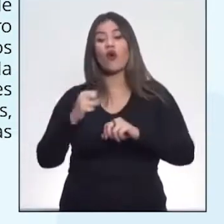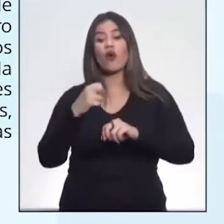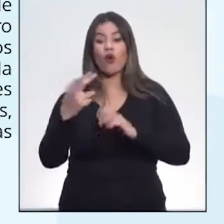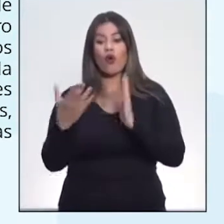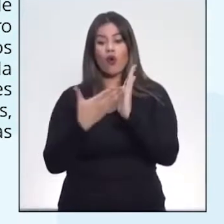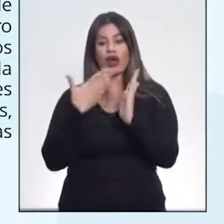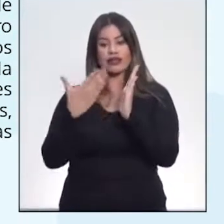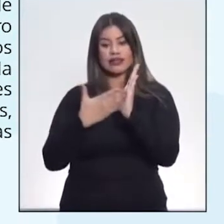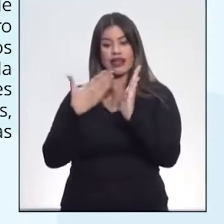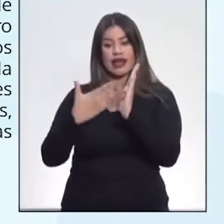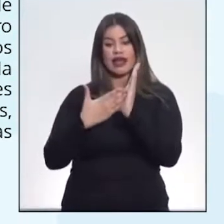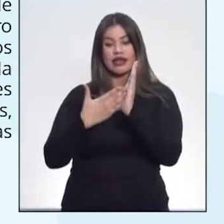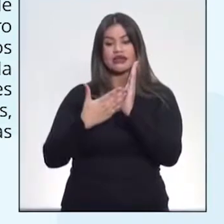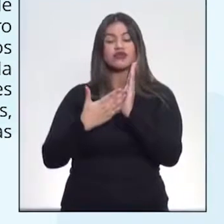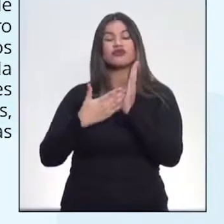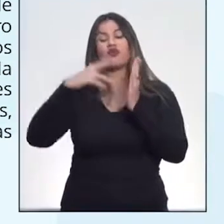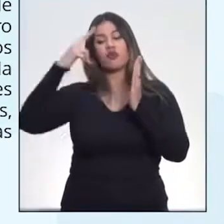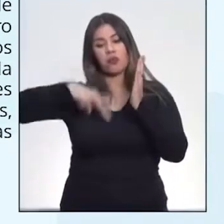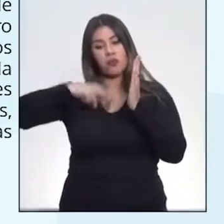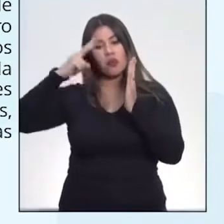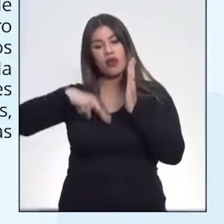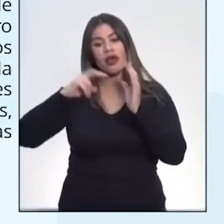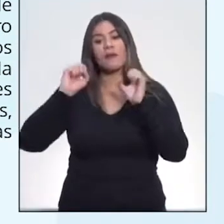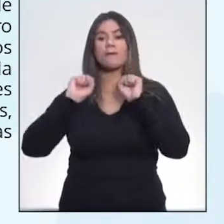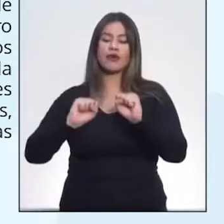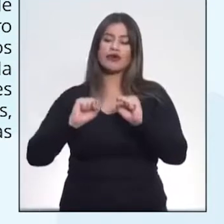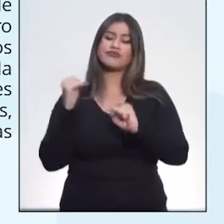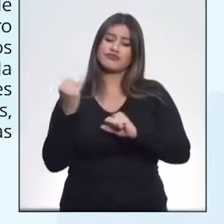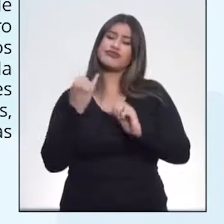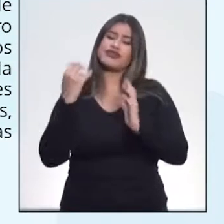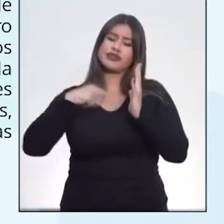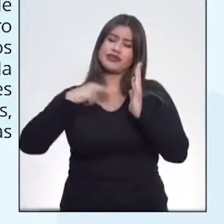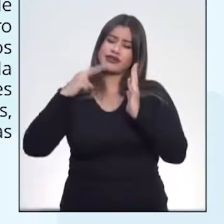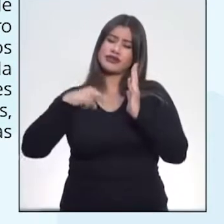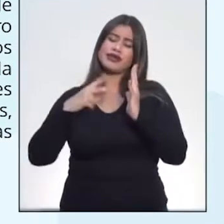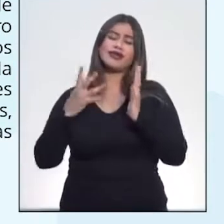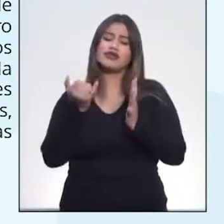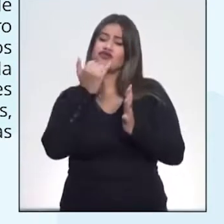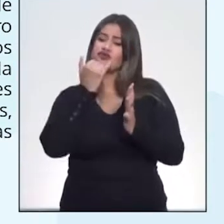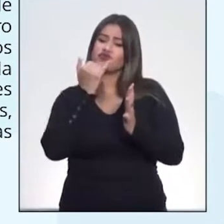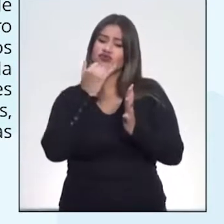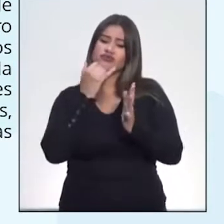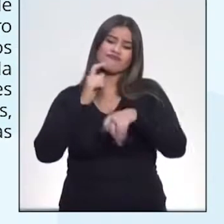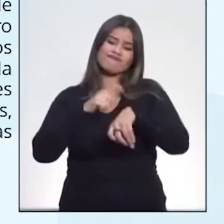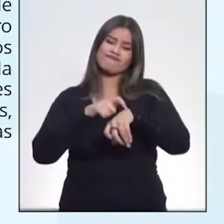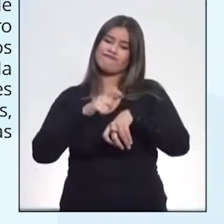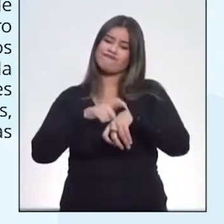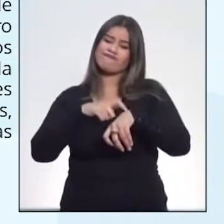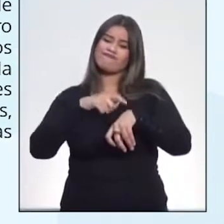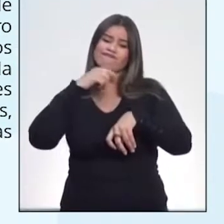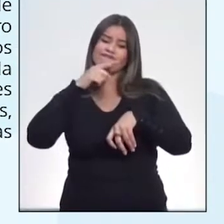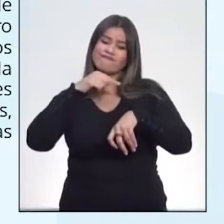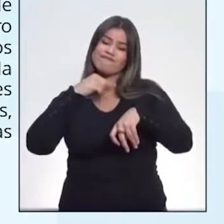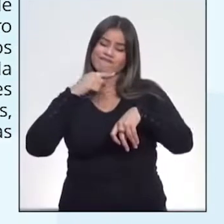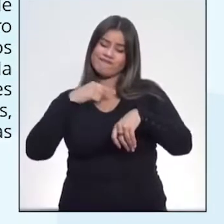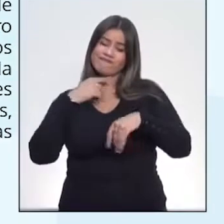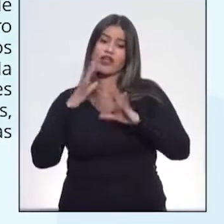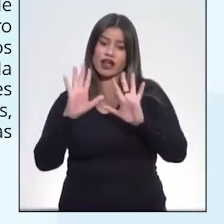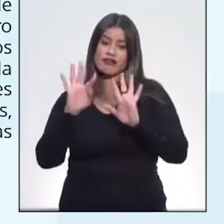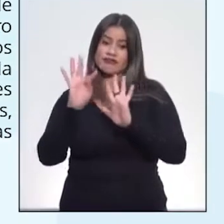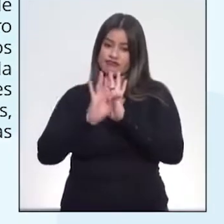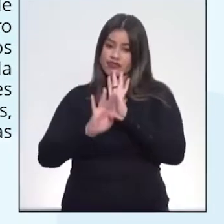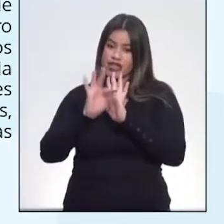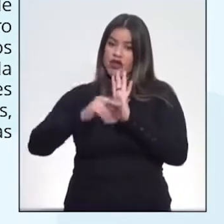importante fazer a leitura compartilhada mas estamos com pouco tempo então eu vou passar essa tela está bem mas o texto está aí